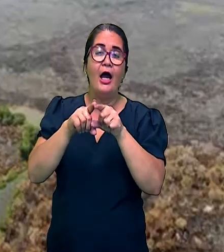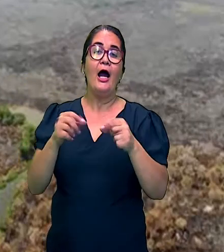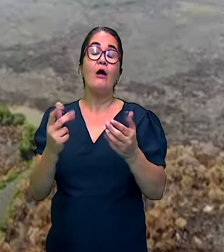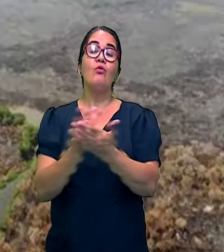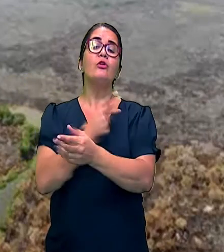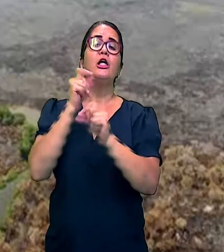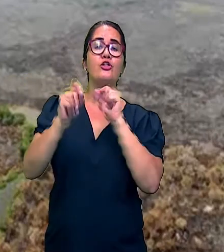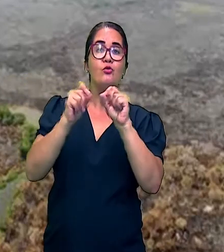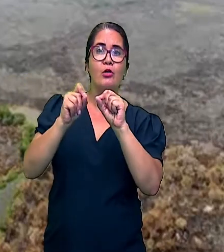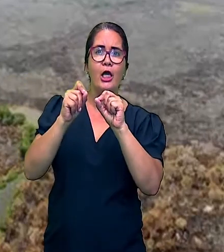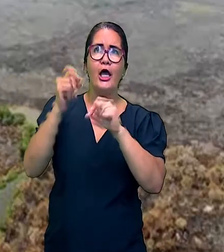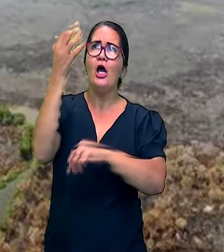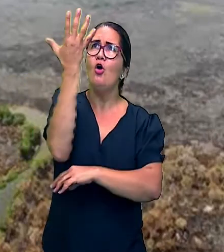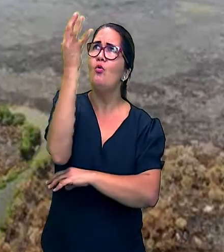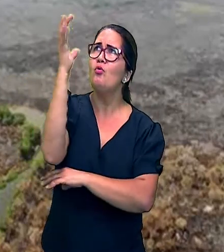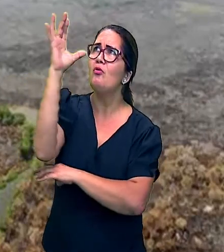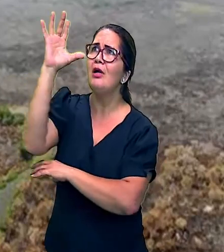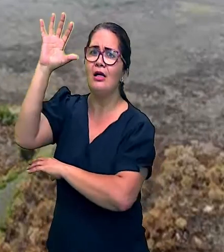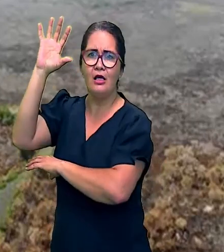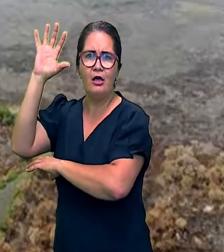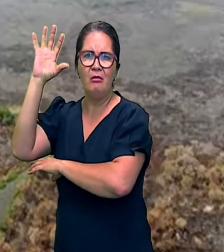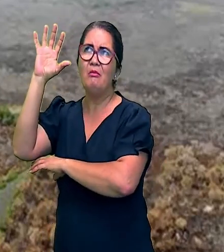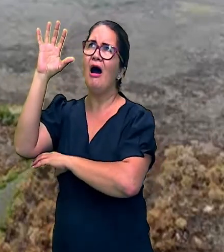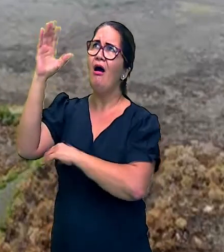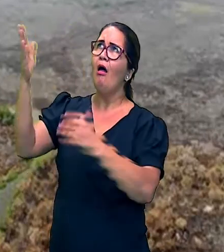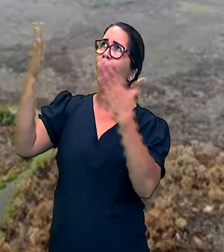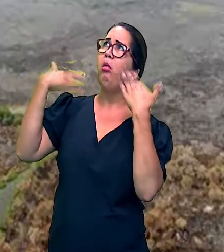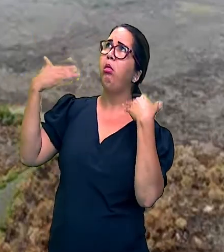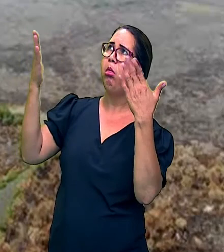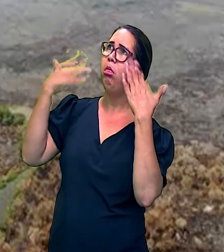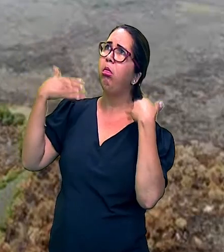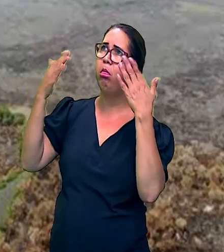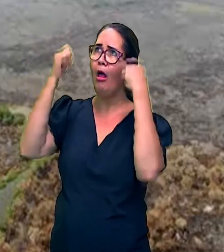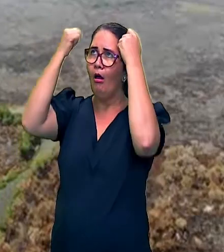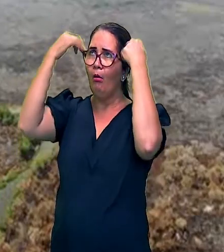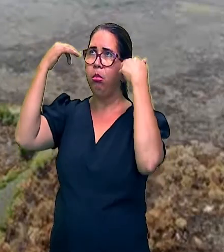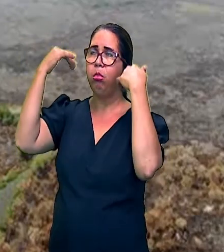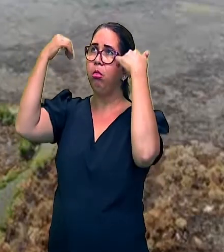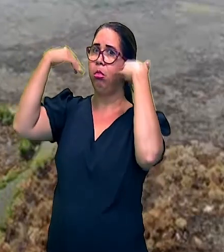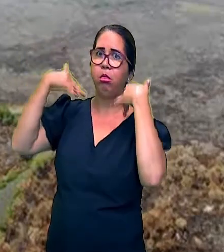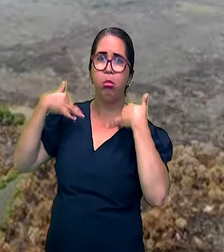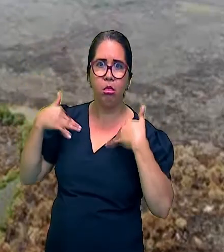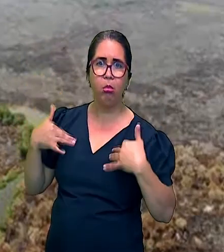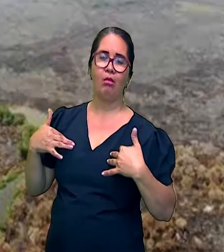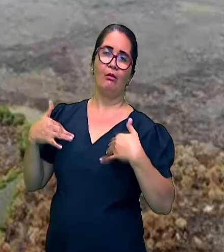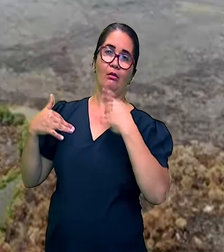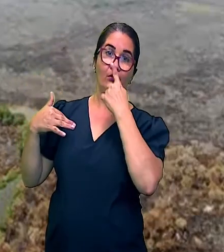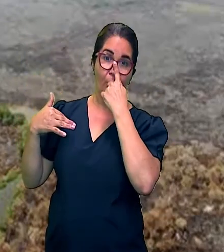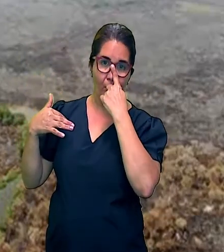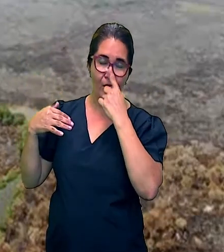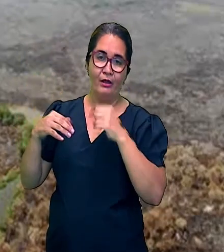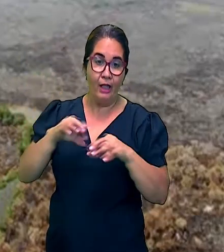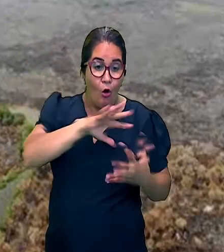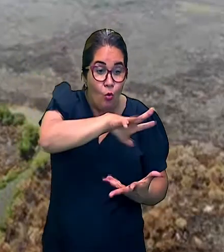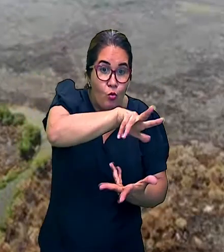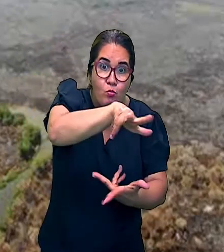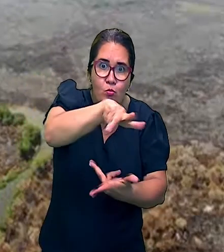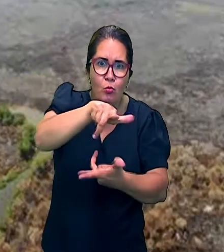cidade. O calor só aumentando, quanto mais árvores cortadas, mais quente o nosso planeta vai ficando.